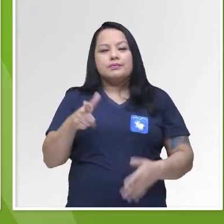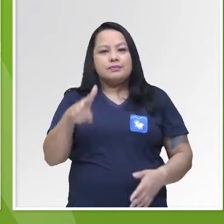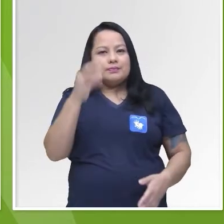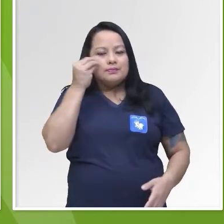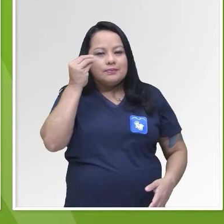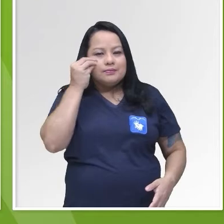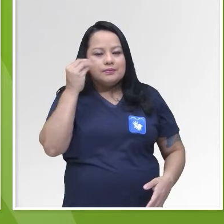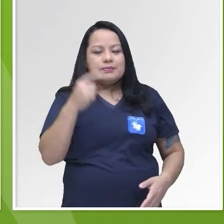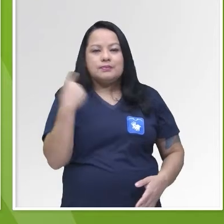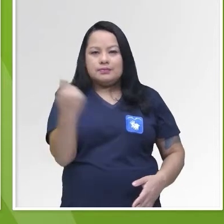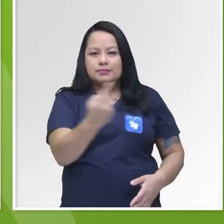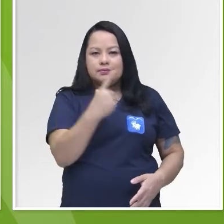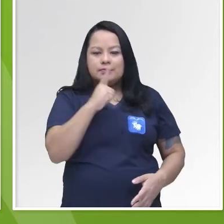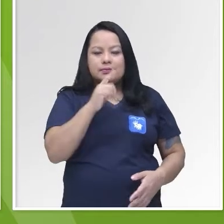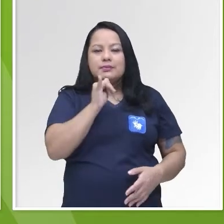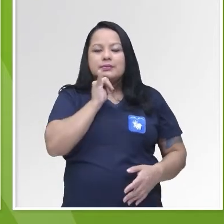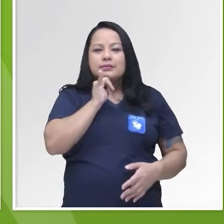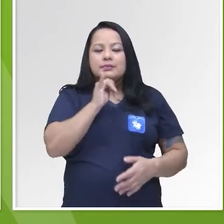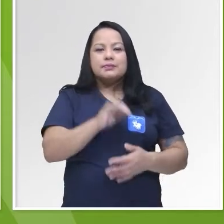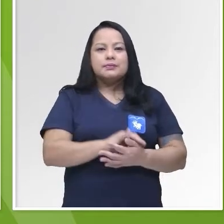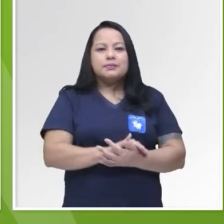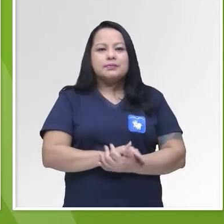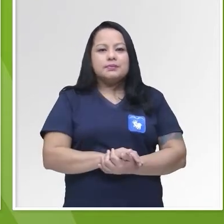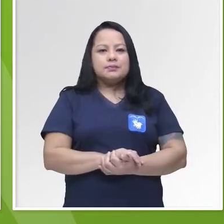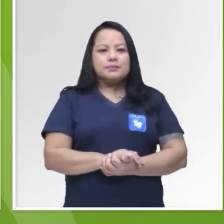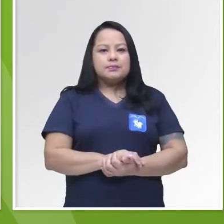que nós temos aqui um exemplo, né?